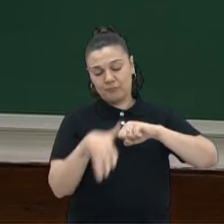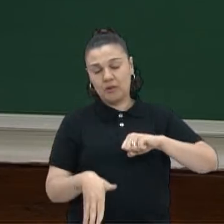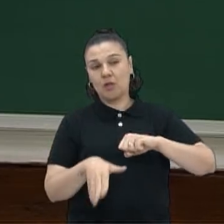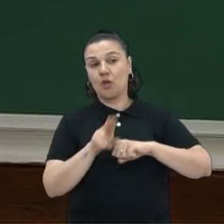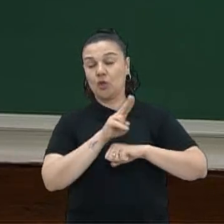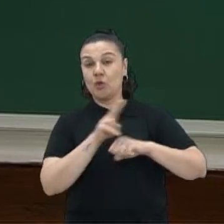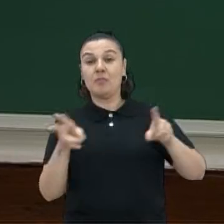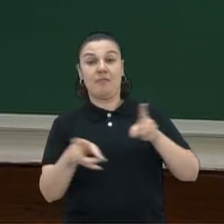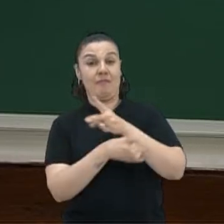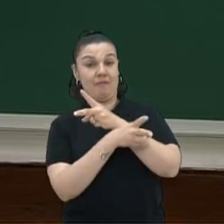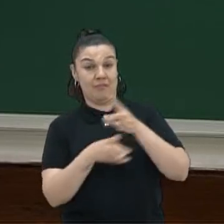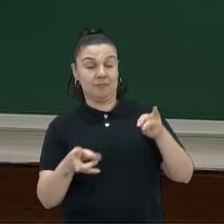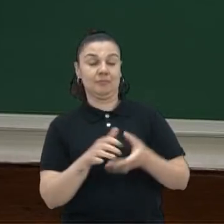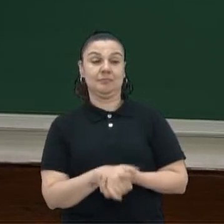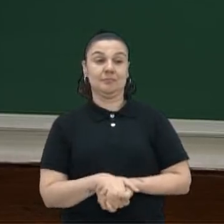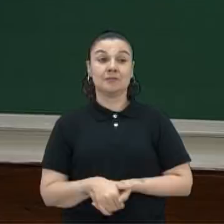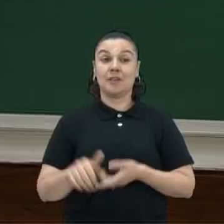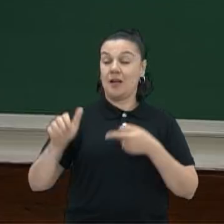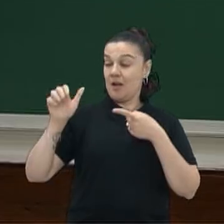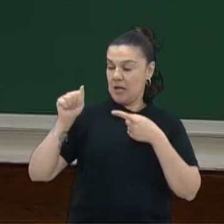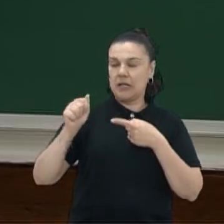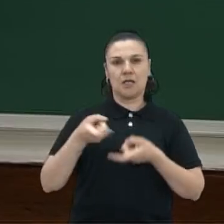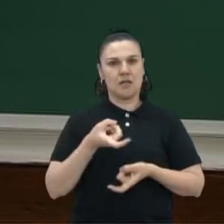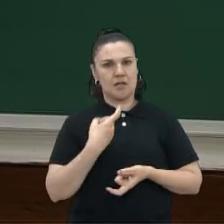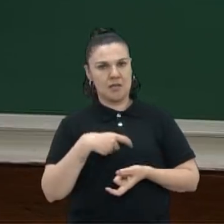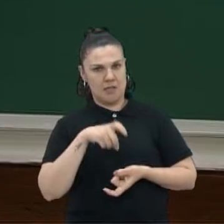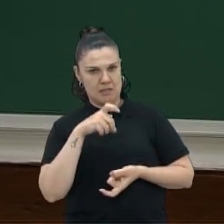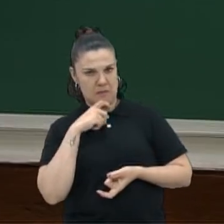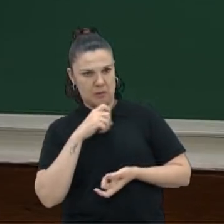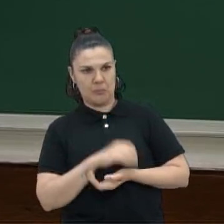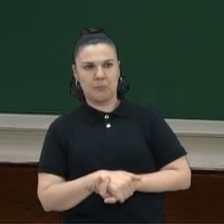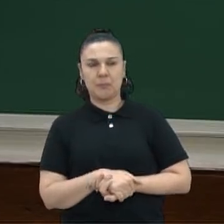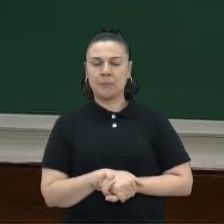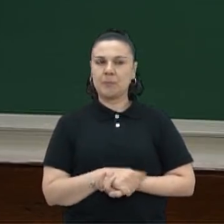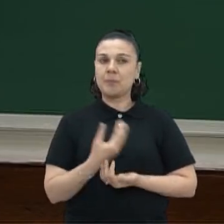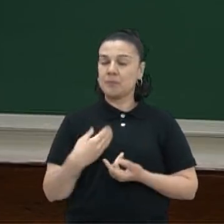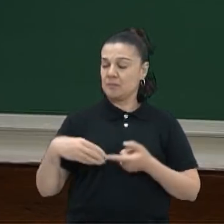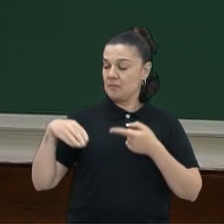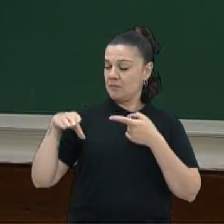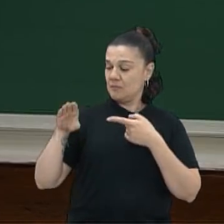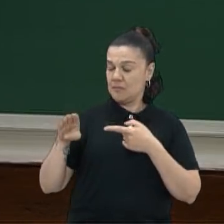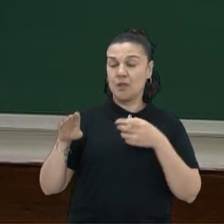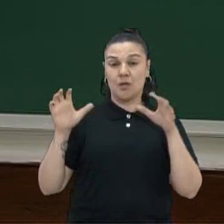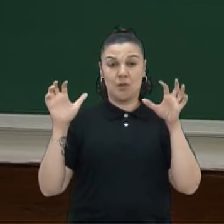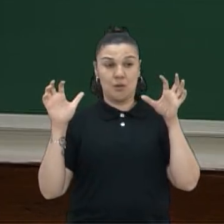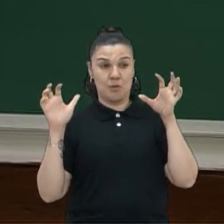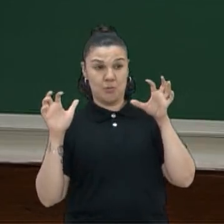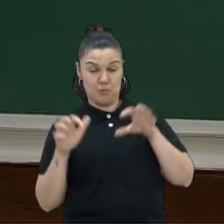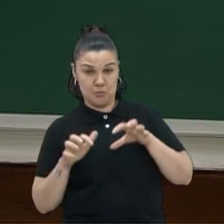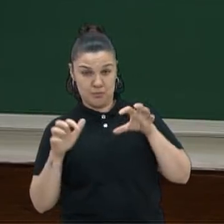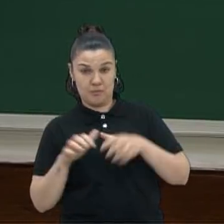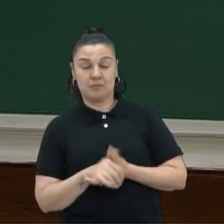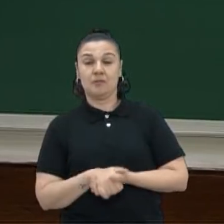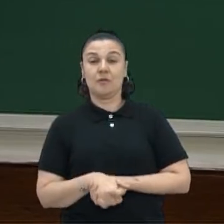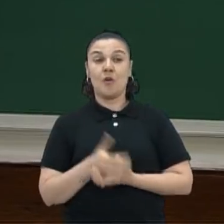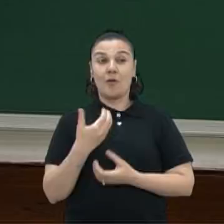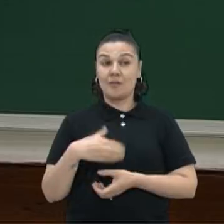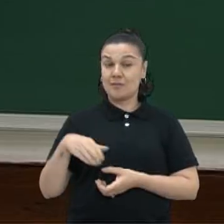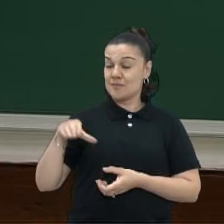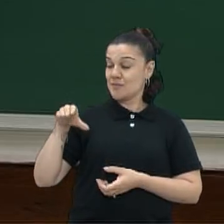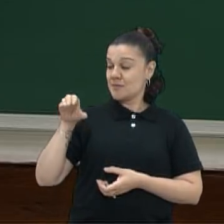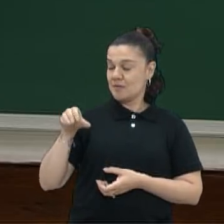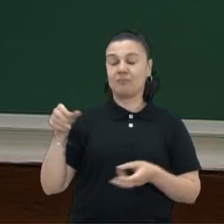causada pelo vento? Alternativa A, é erosão glacial? Alternativa B, erosão pluvial?